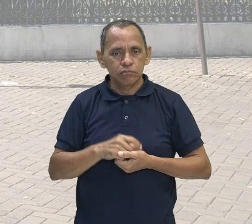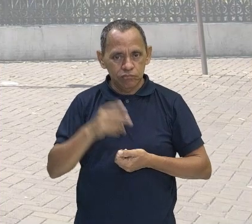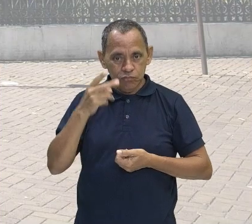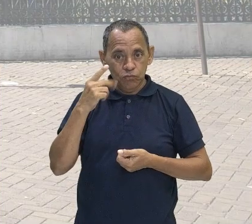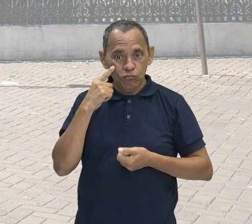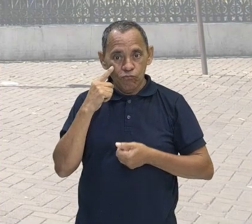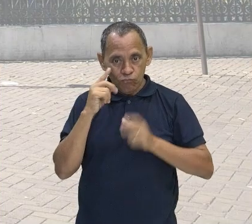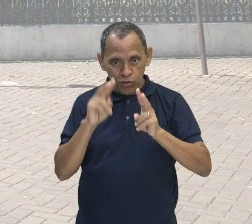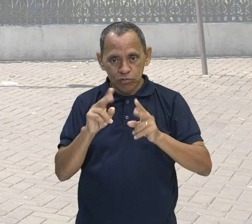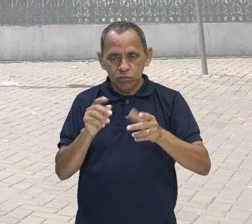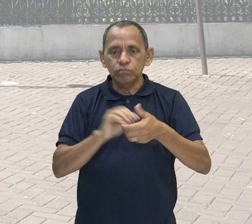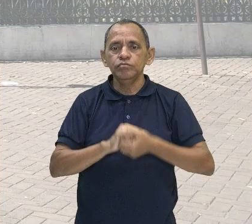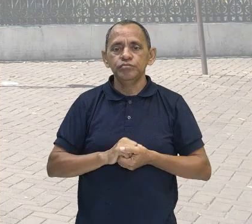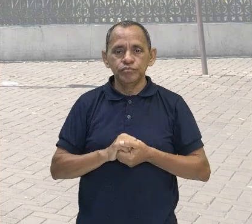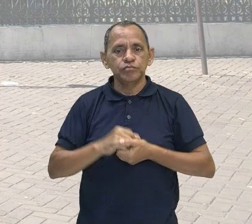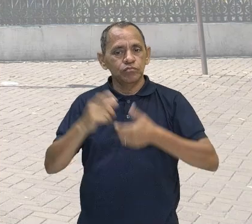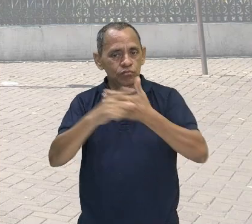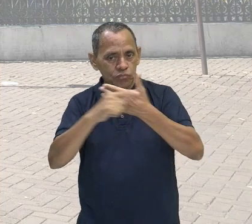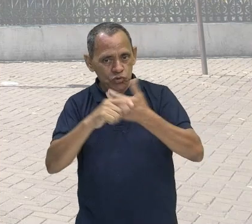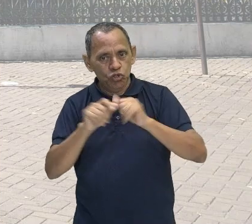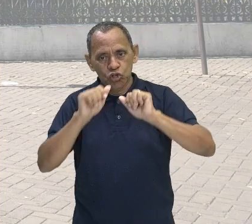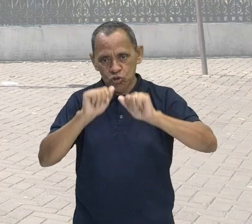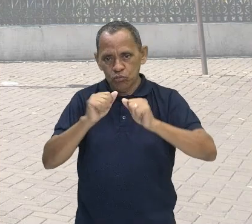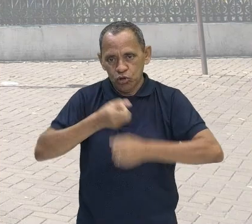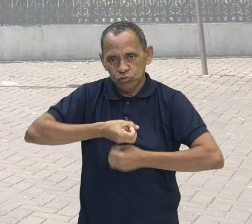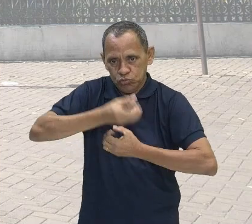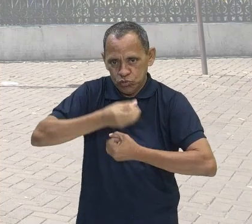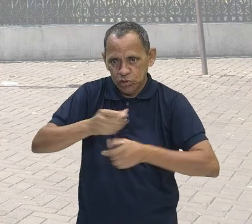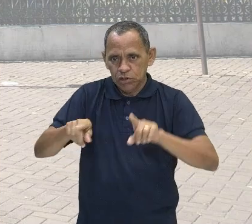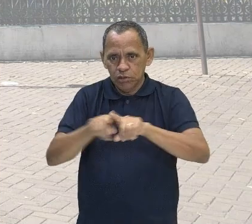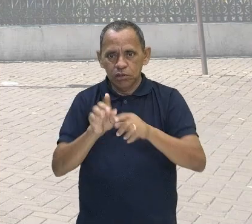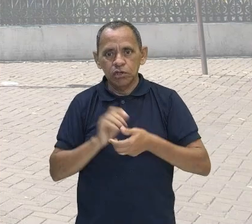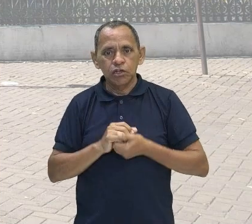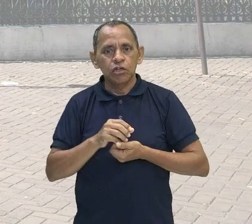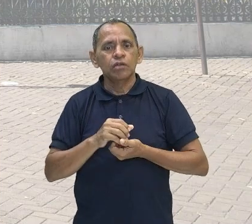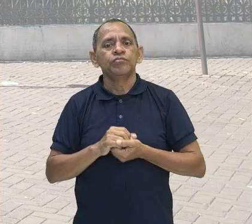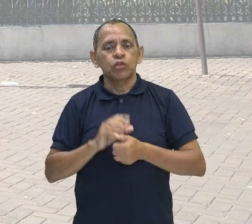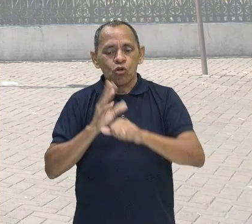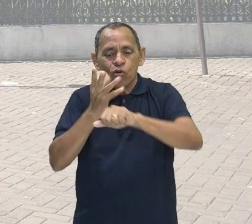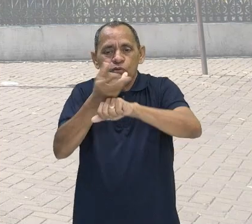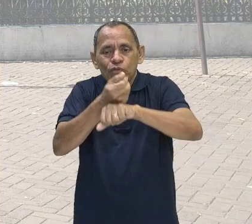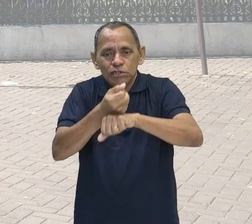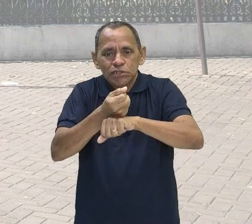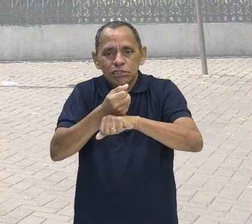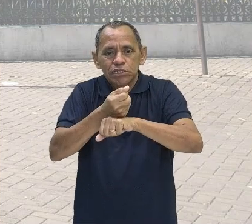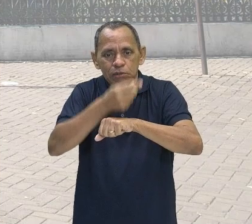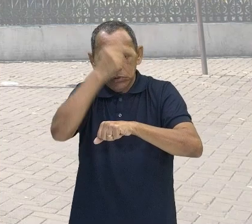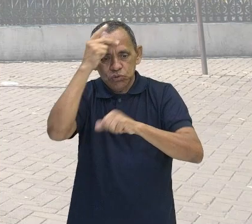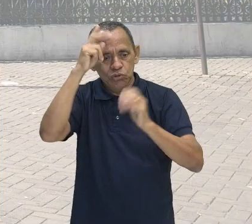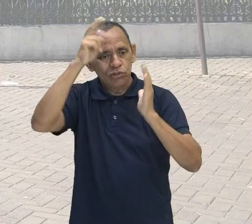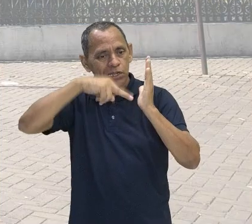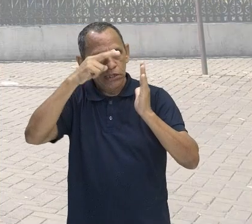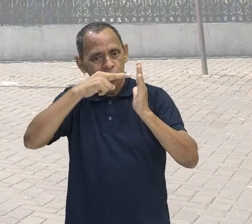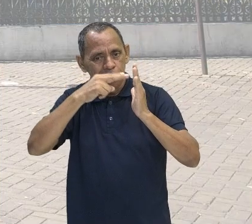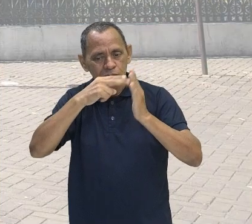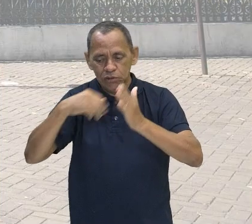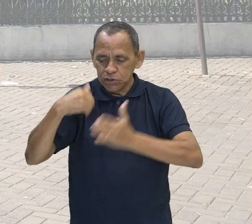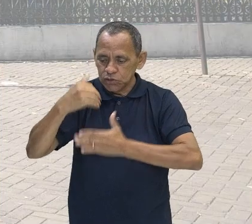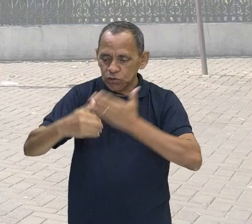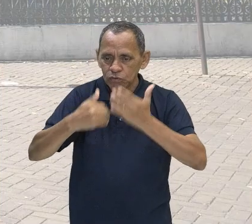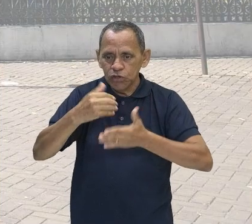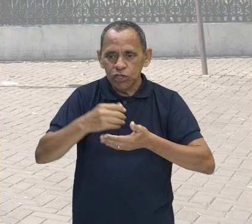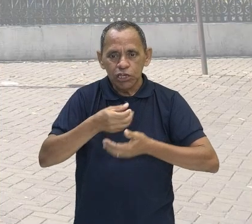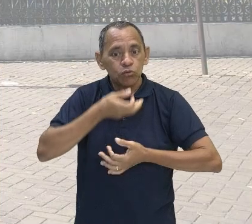fazer isso, convencer, né, ali o seu leitor a desenvolver uma criticidade, ou pelo